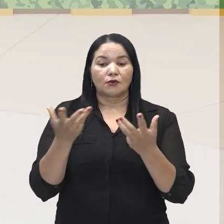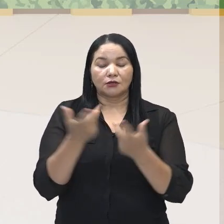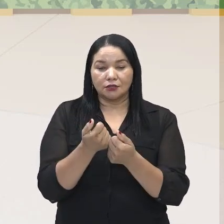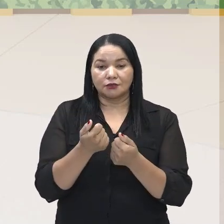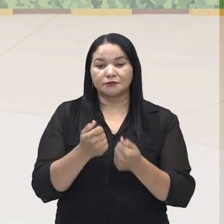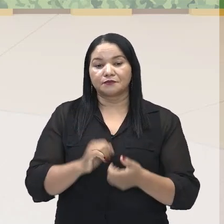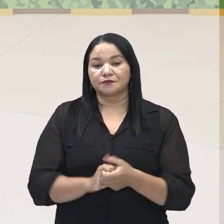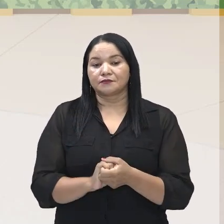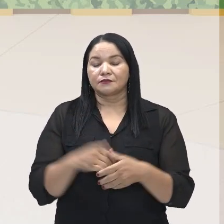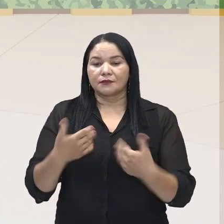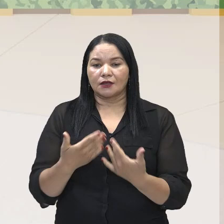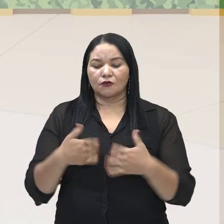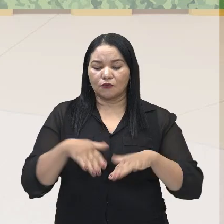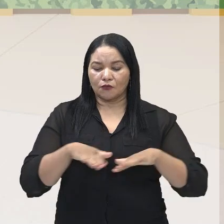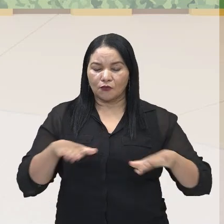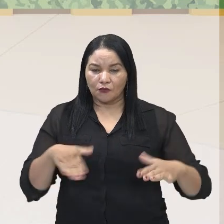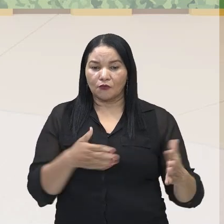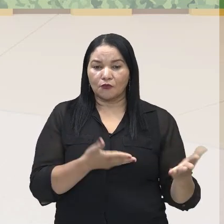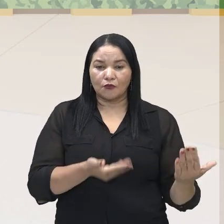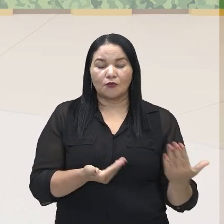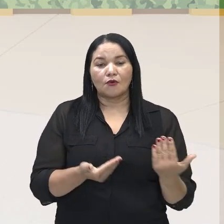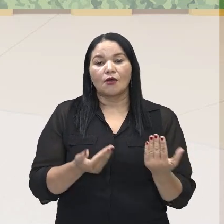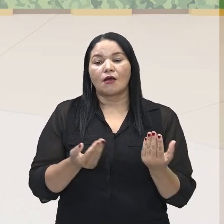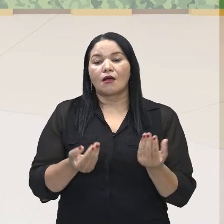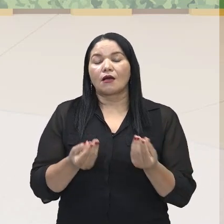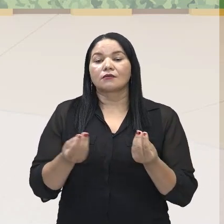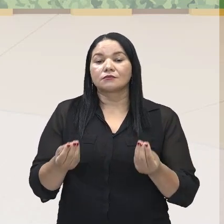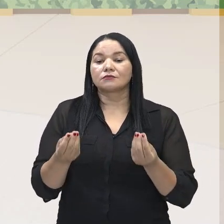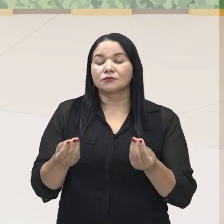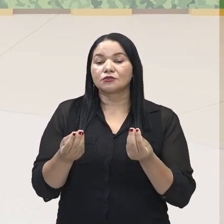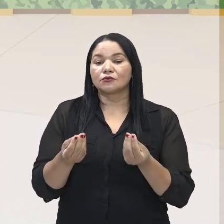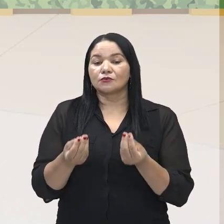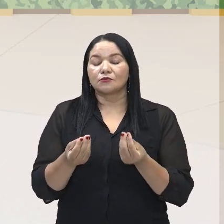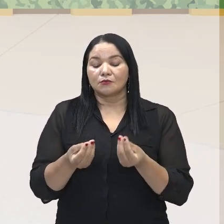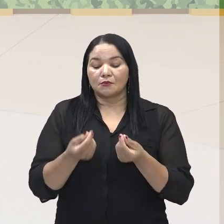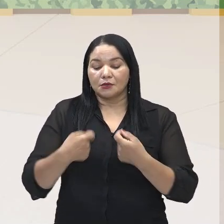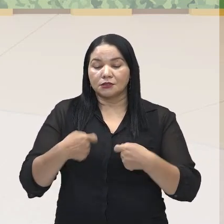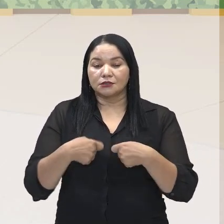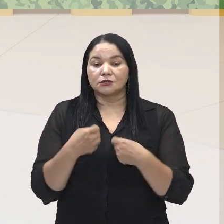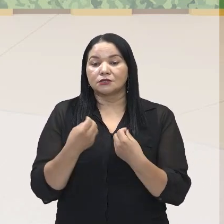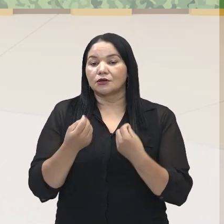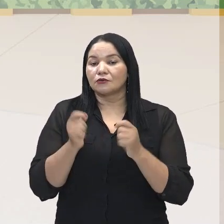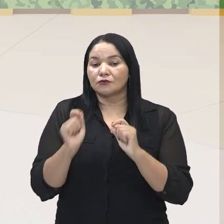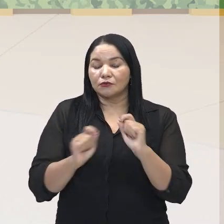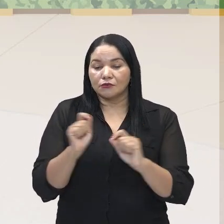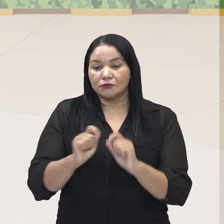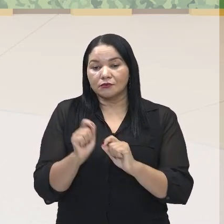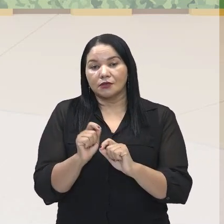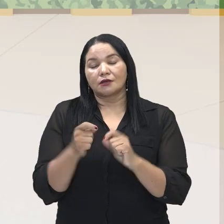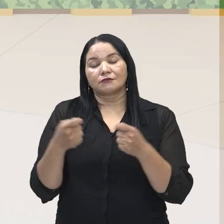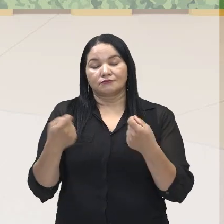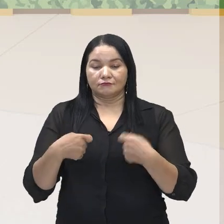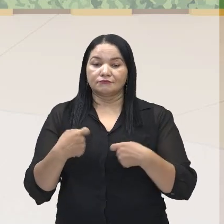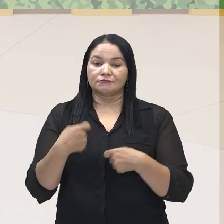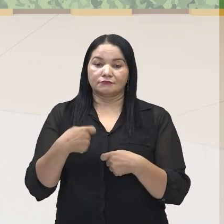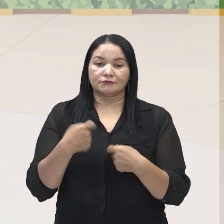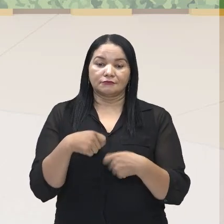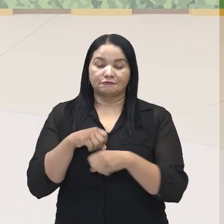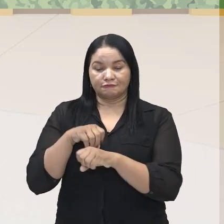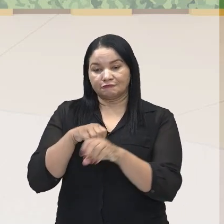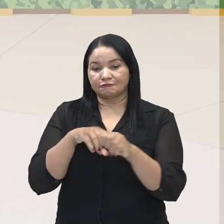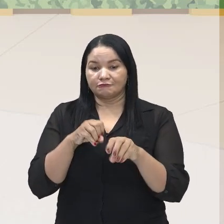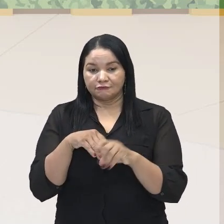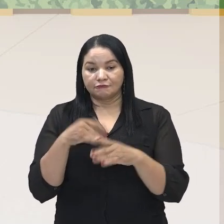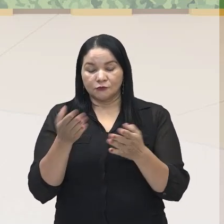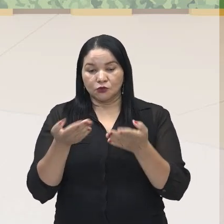esses adolescentes, essas crianças, né, estão precisando realmente é uma educação equitativa,